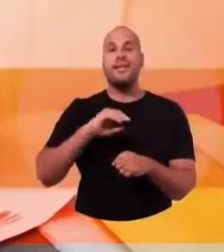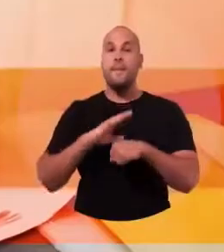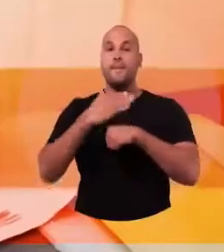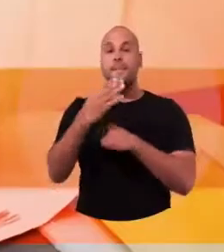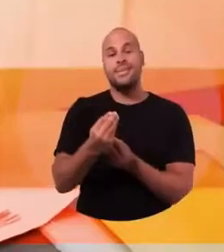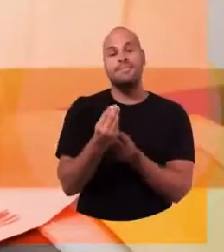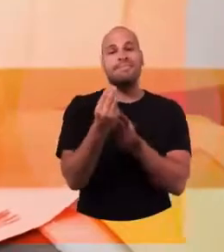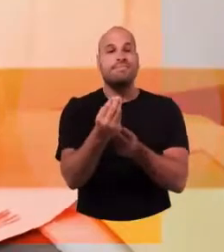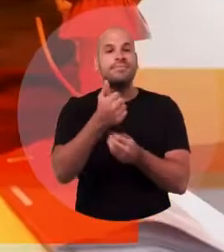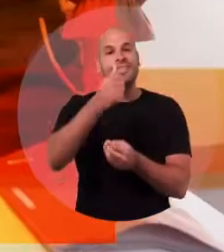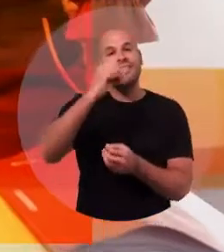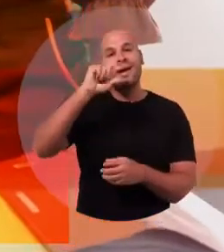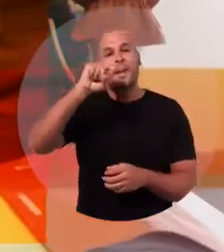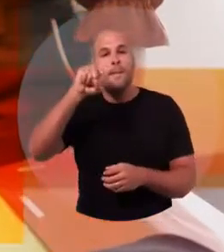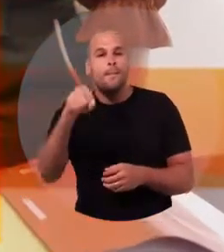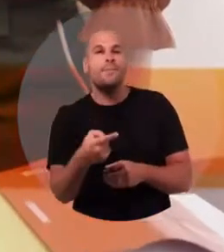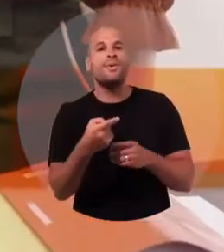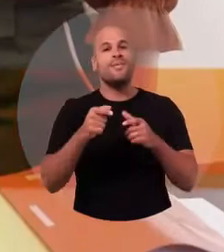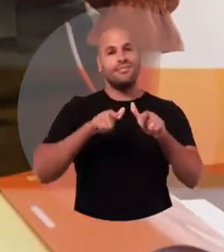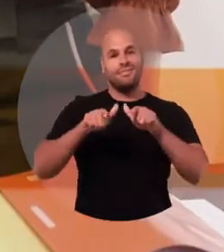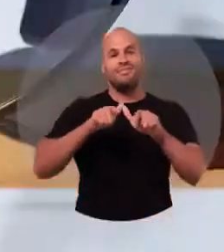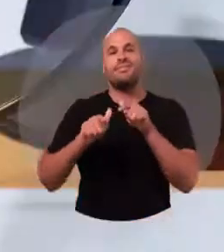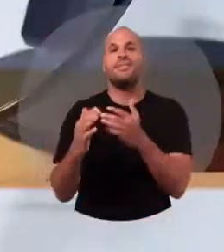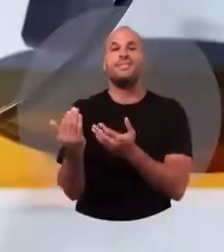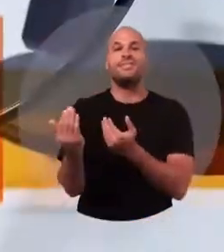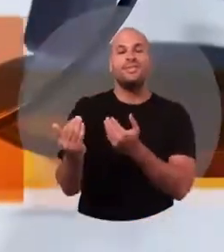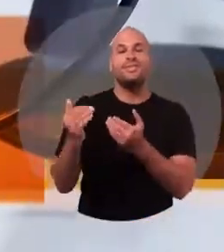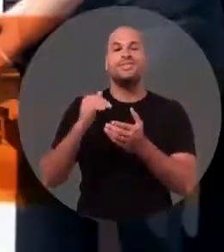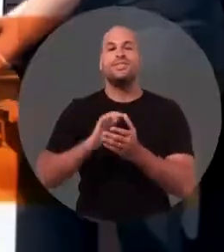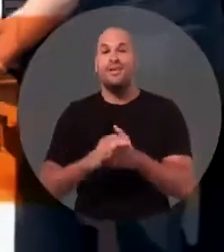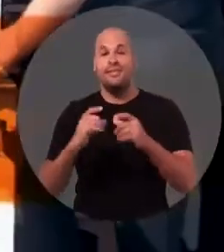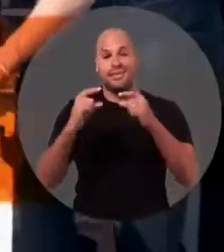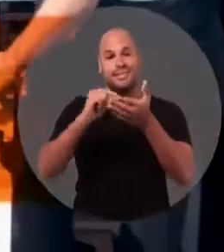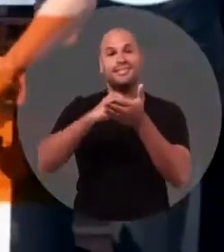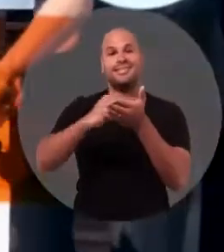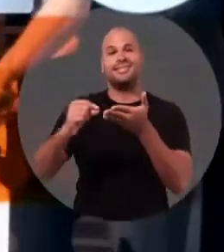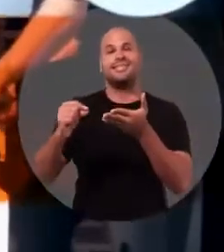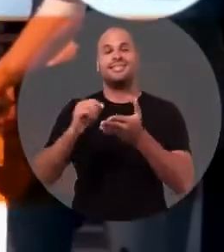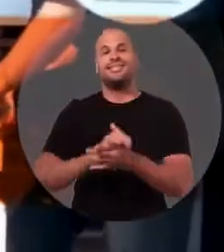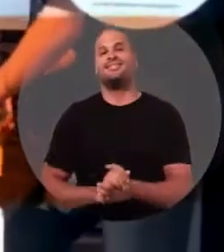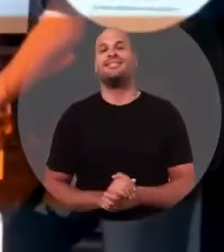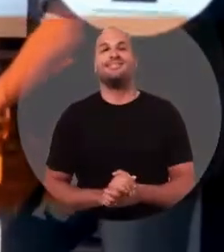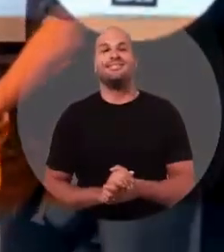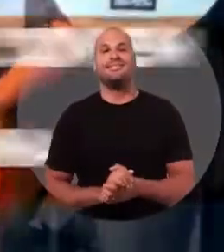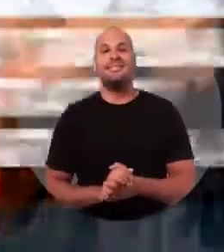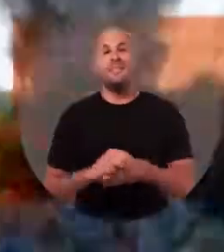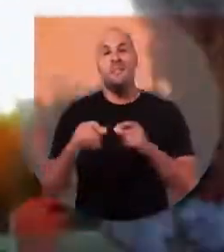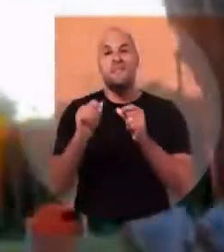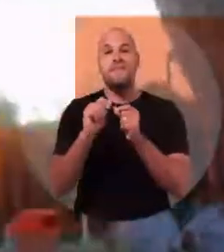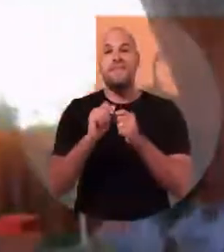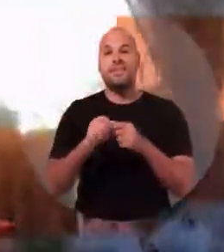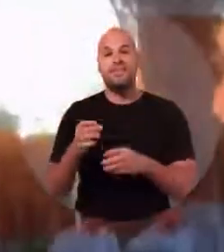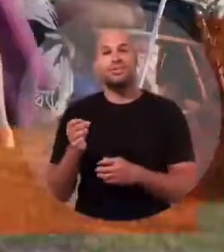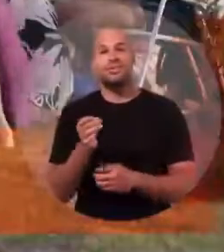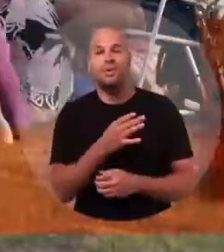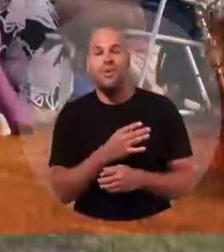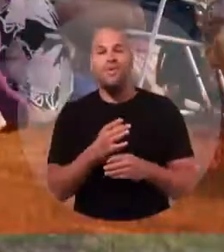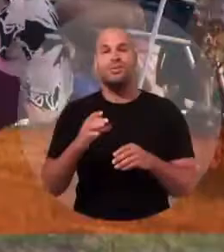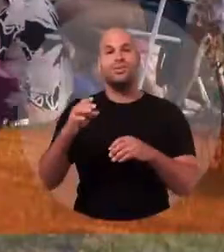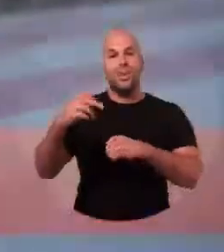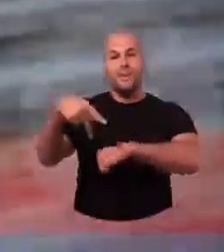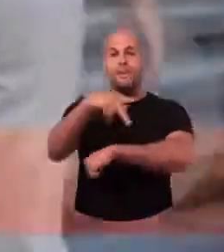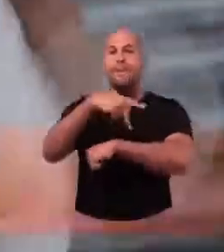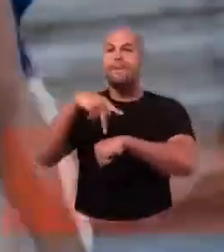mais 10 mil vagas do trabalho jovem com estágio e emprego com carteira assinada. E vai fazer